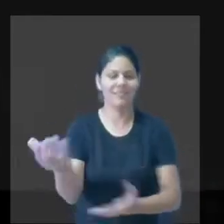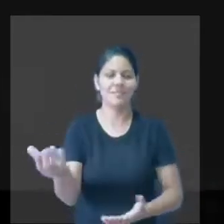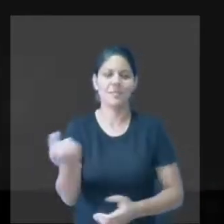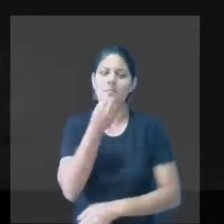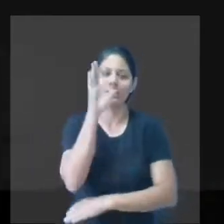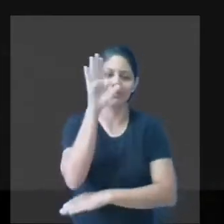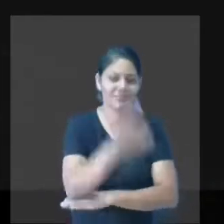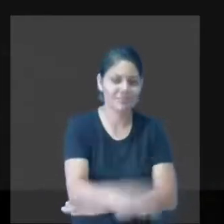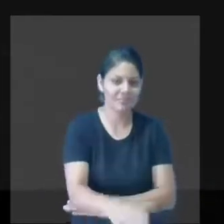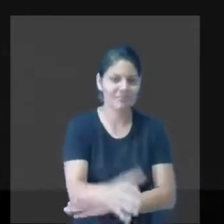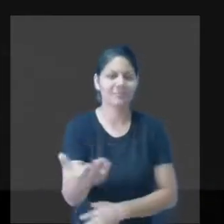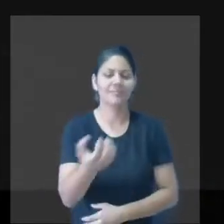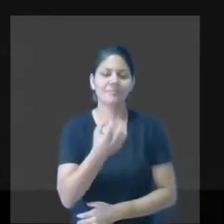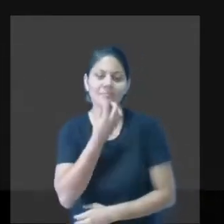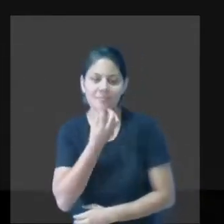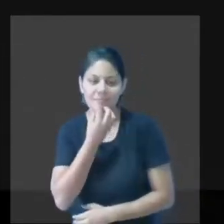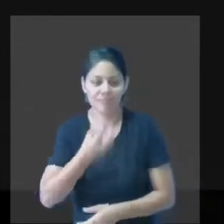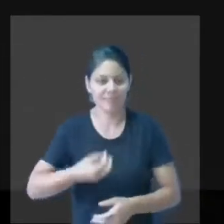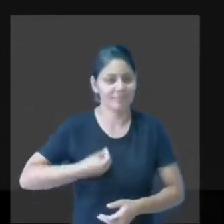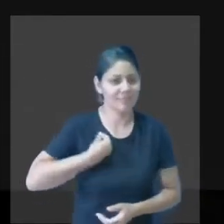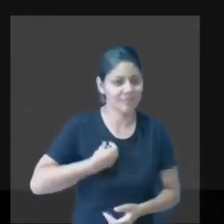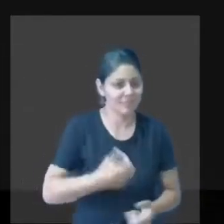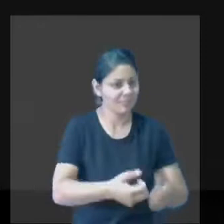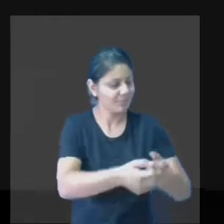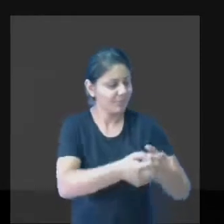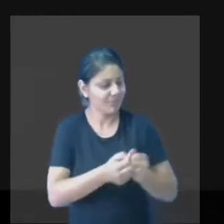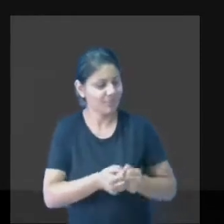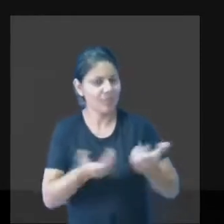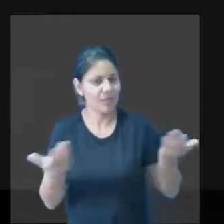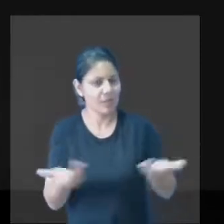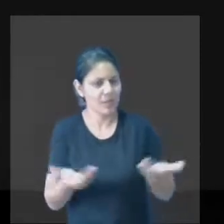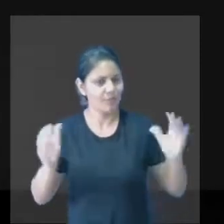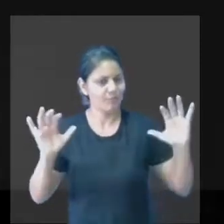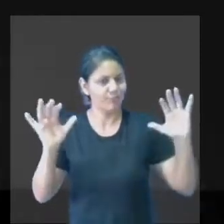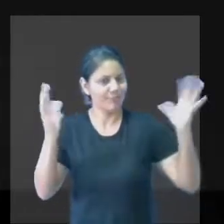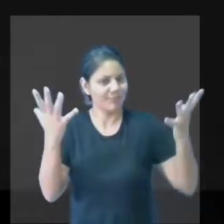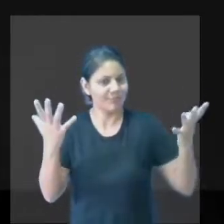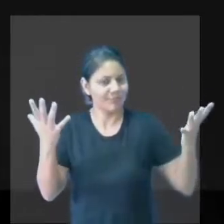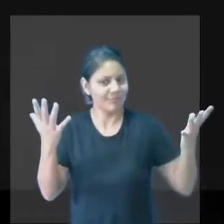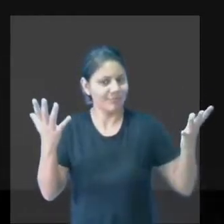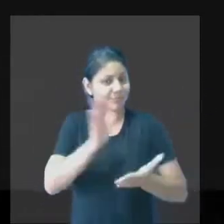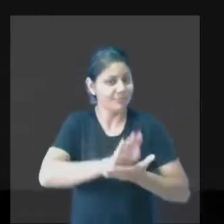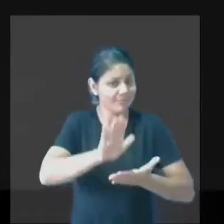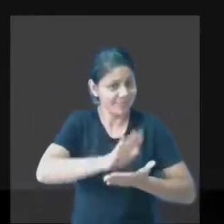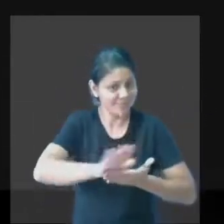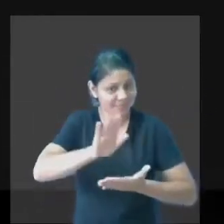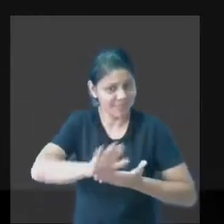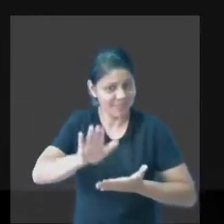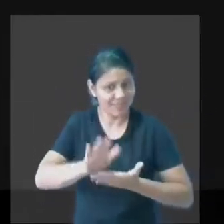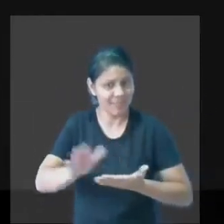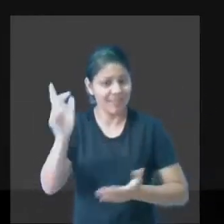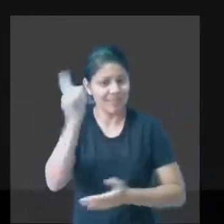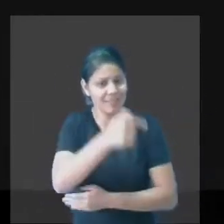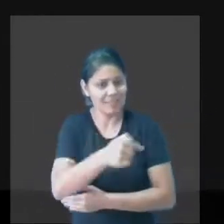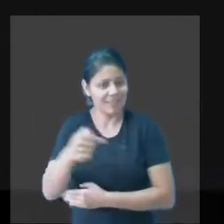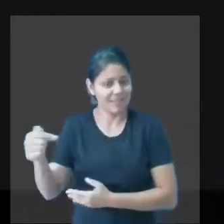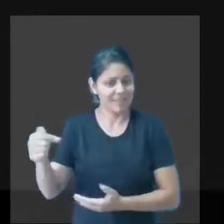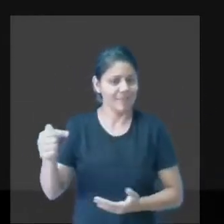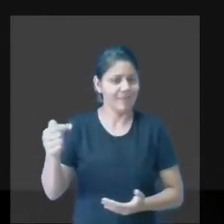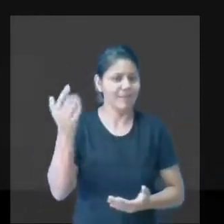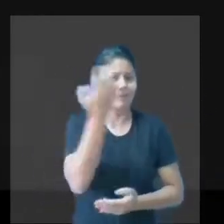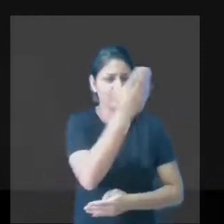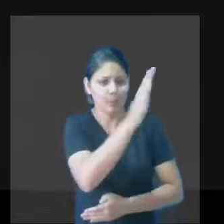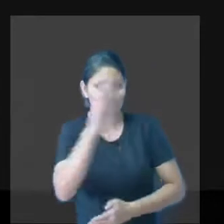Muito grato pela sua presença conosco nesse evento que é tão caro para a Pró-Reitoria de Ensino, que é a Semana do Livro